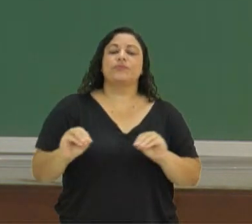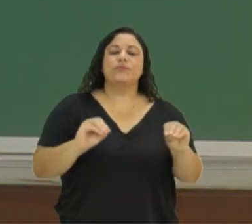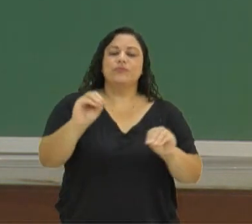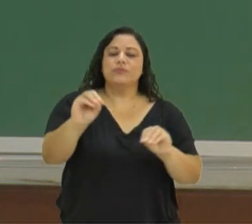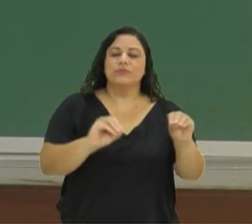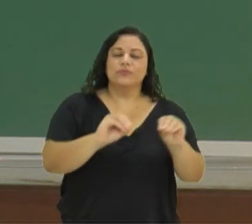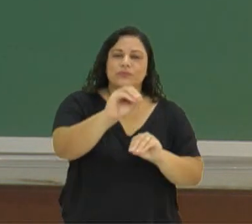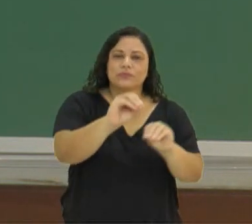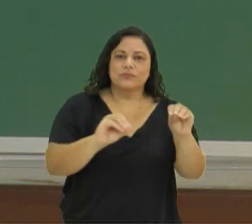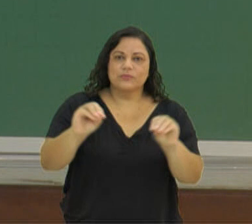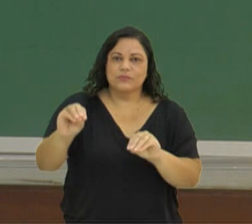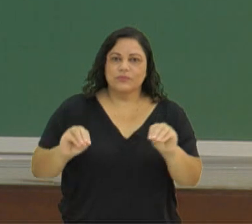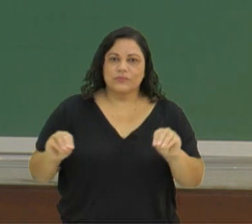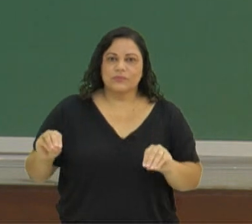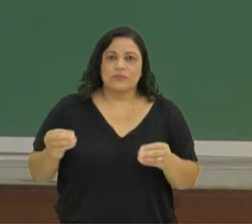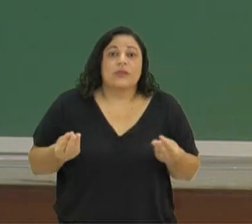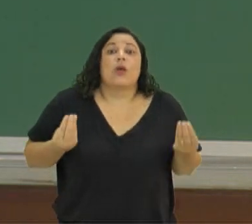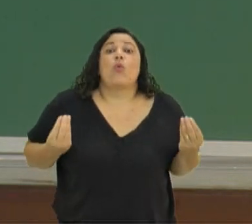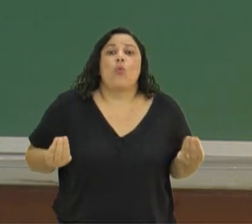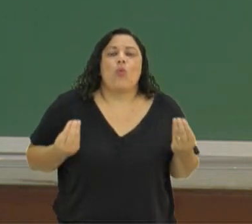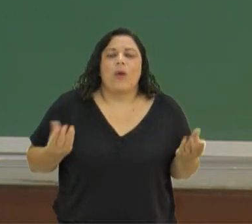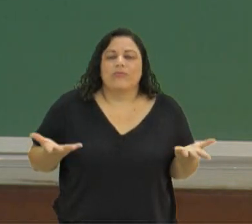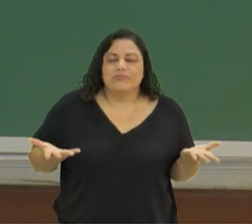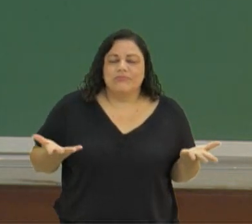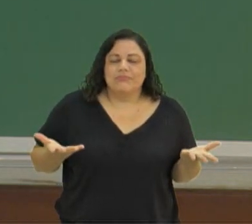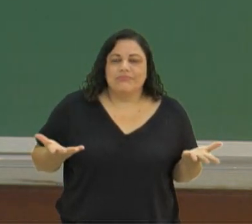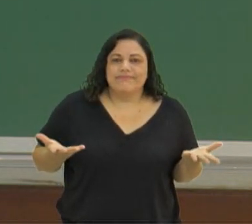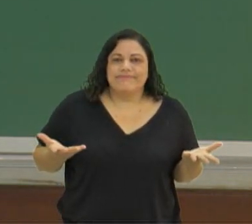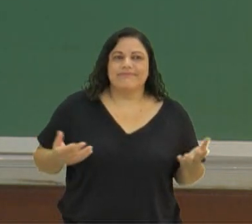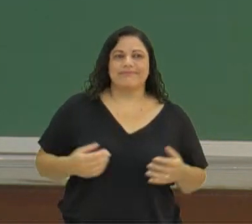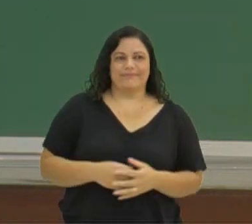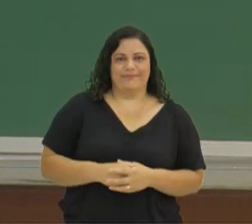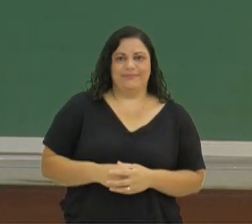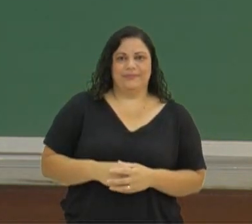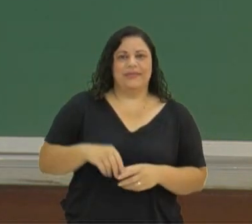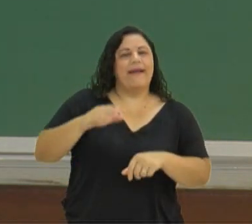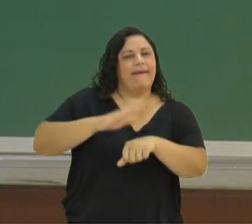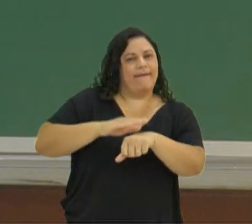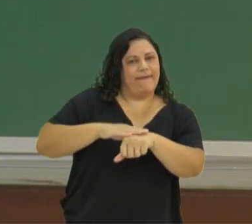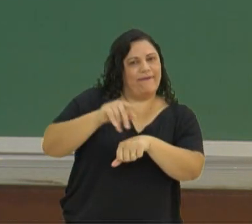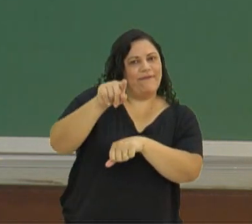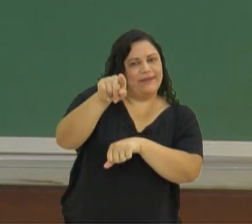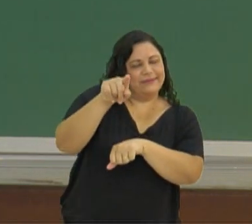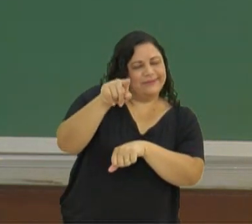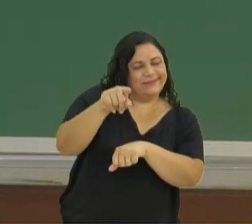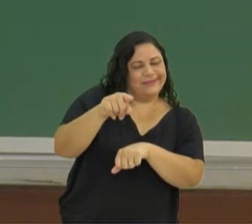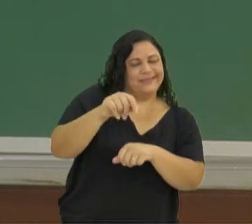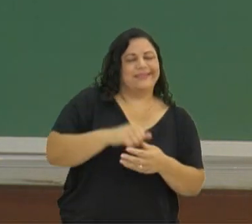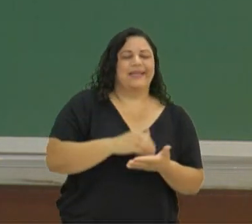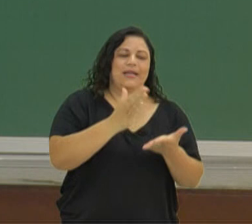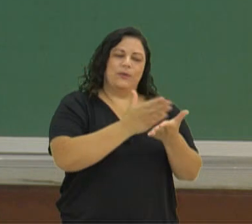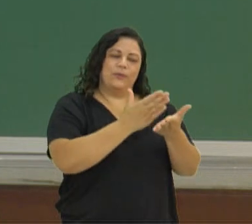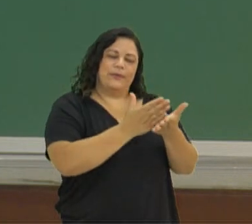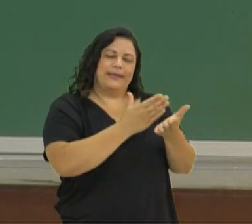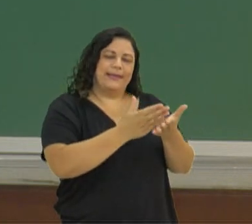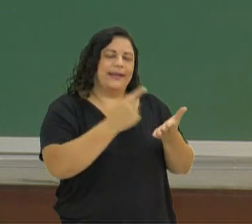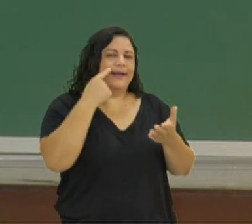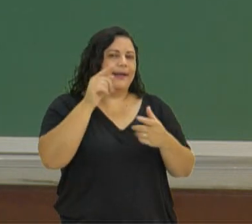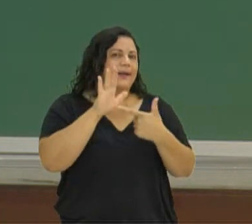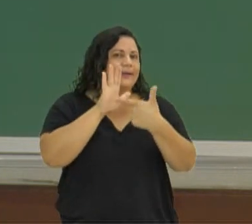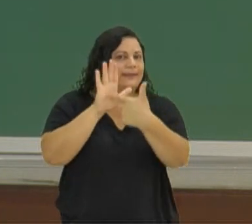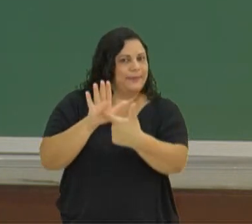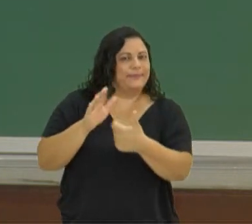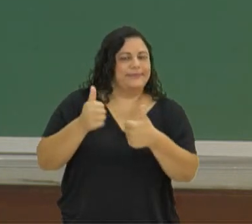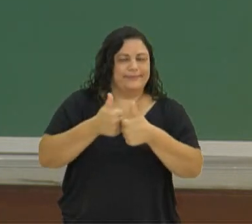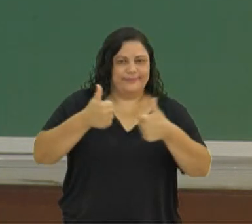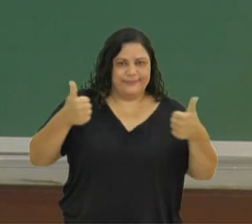branca, captura o cavalo com a peça preta. Qual o movimento que você vai ter que fazer? Tá? Faz esse esqueminha lá no seu caderno e representa aí qual o movimento que tem